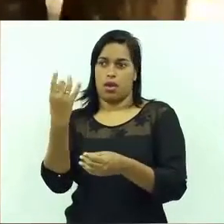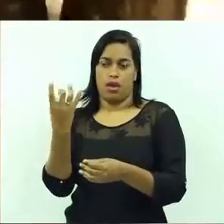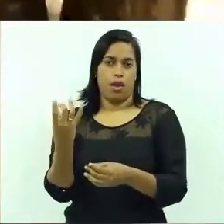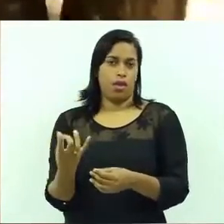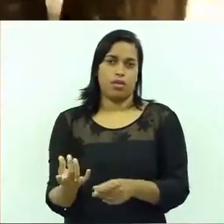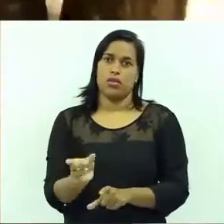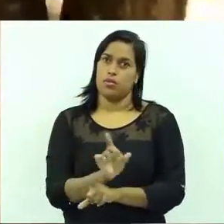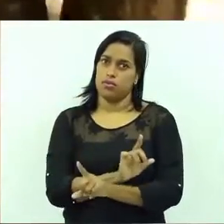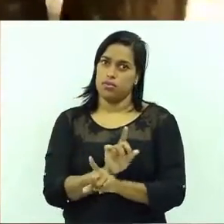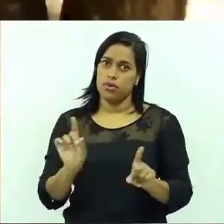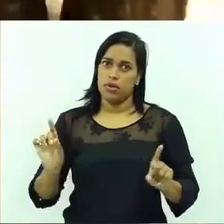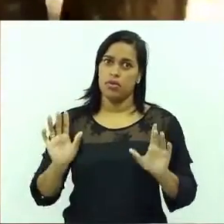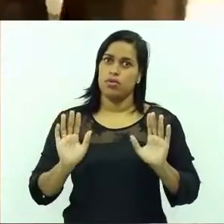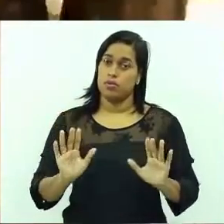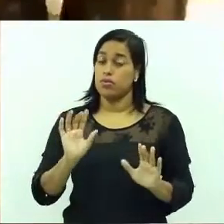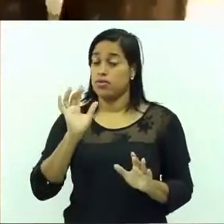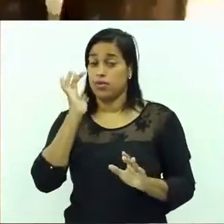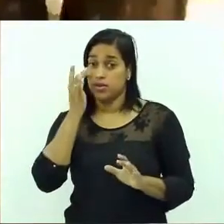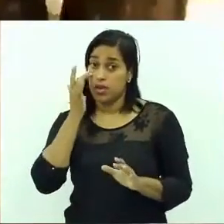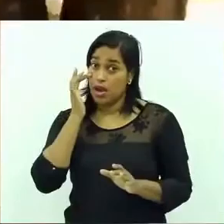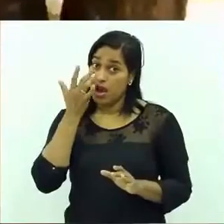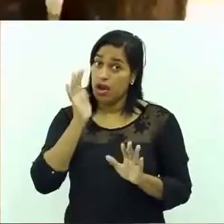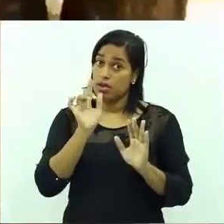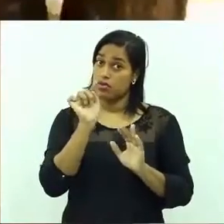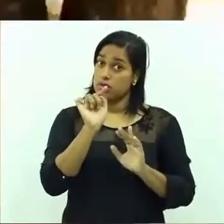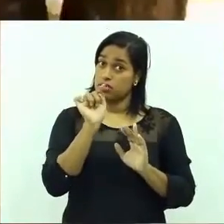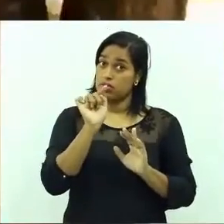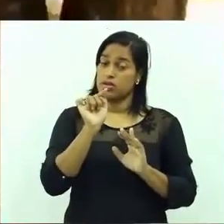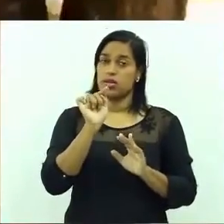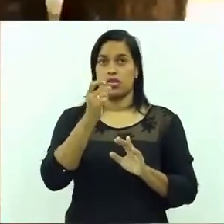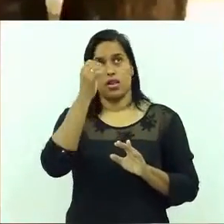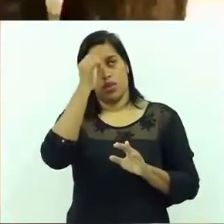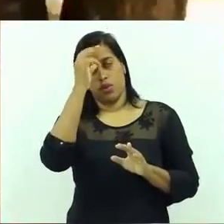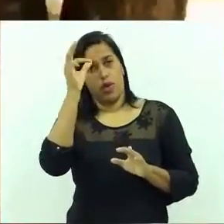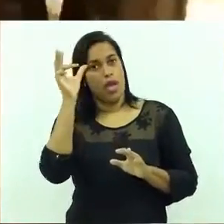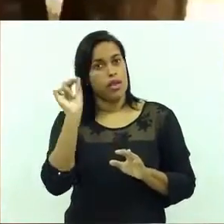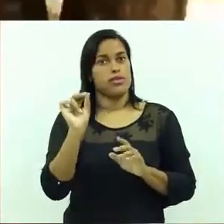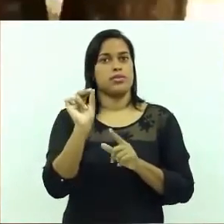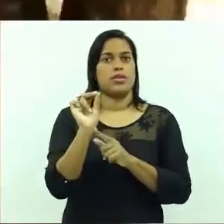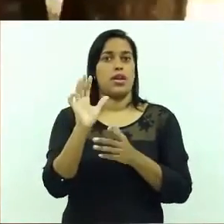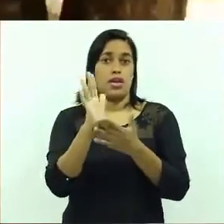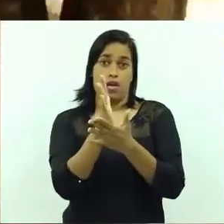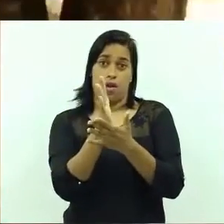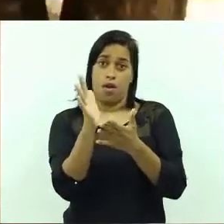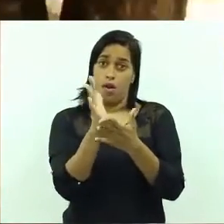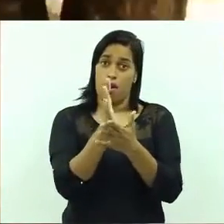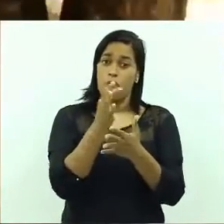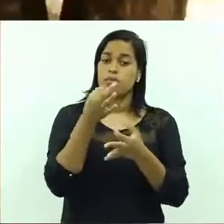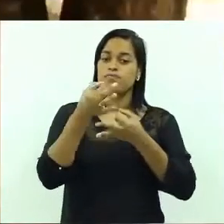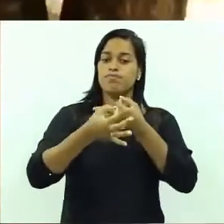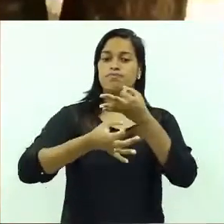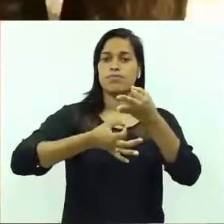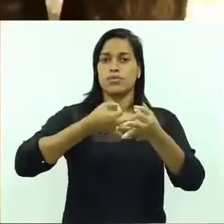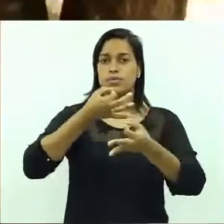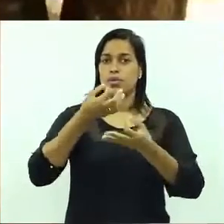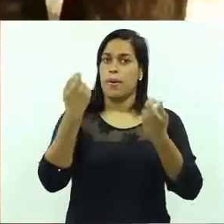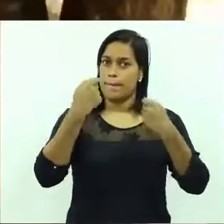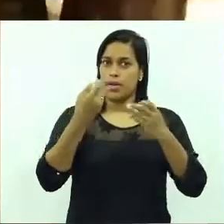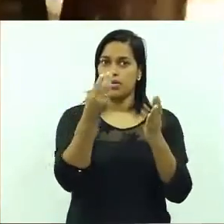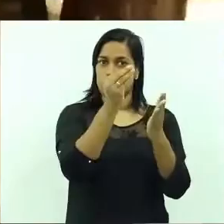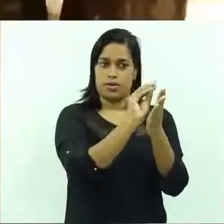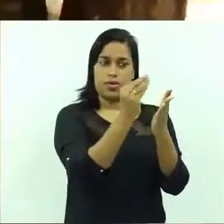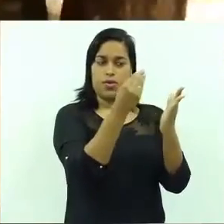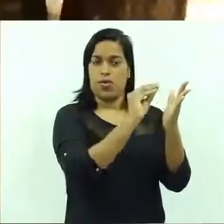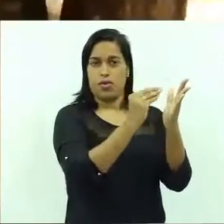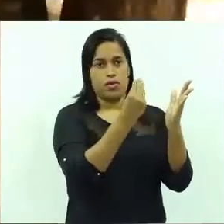sugeri no caderno. Se você acha que no teu negócio, que na tua ideia, alguns itens adicionais são